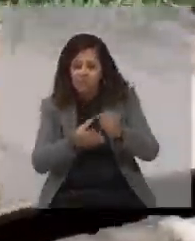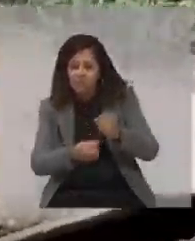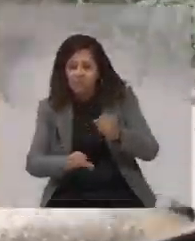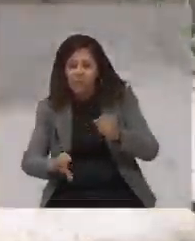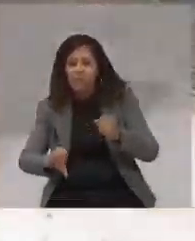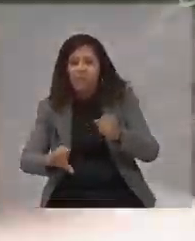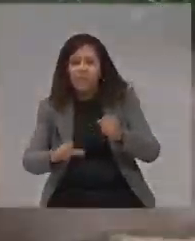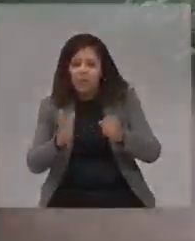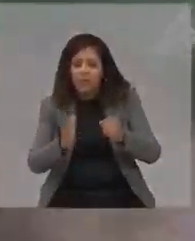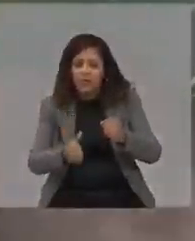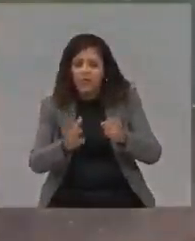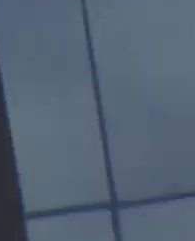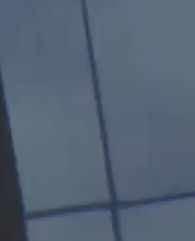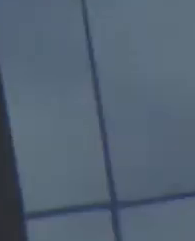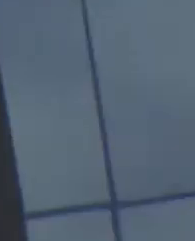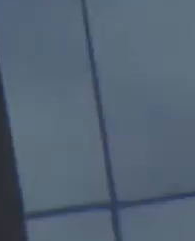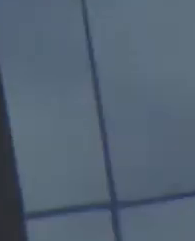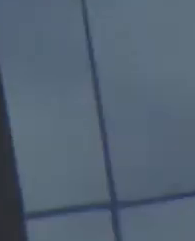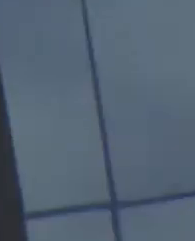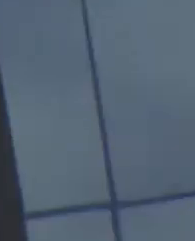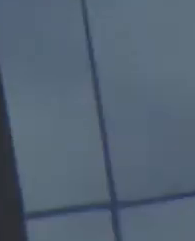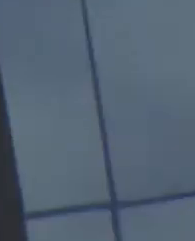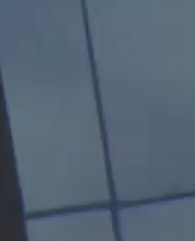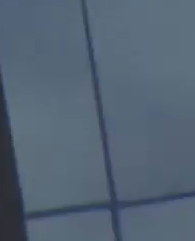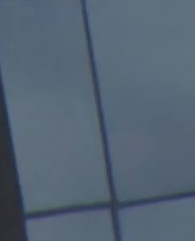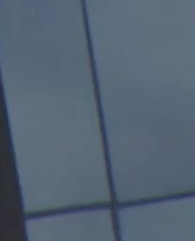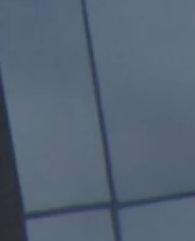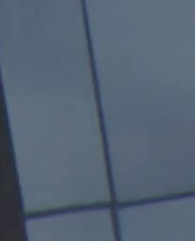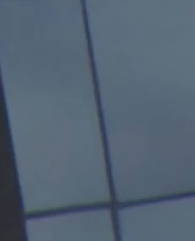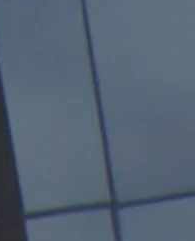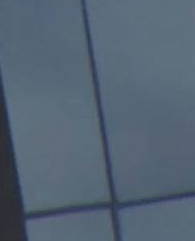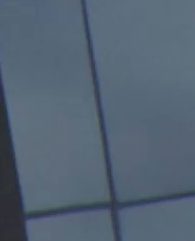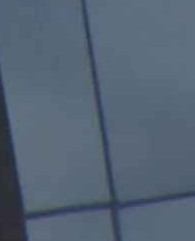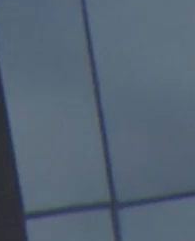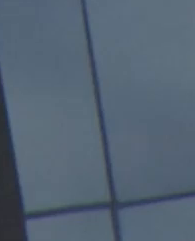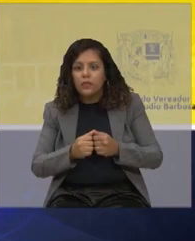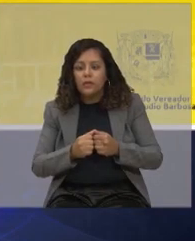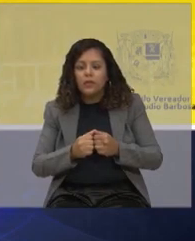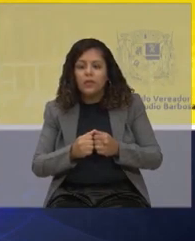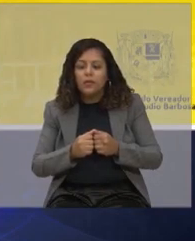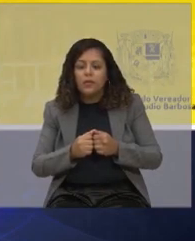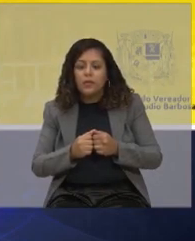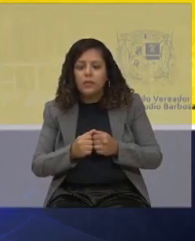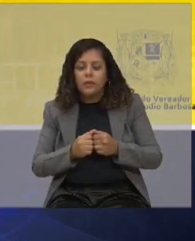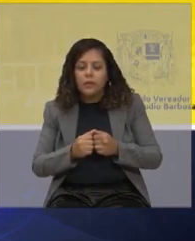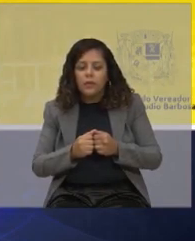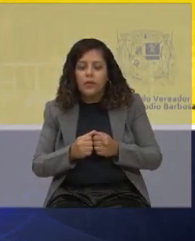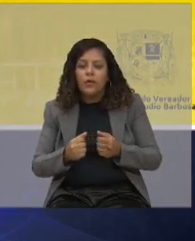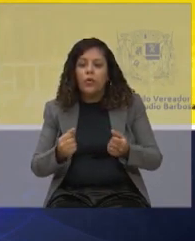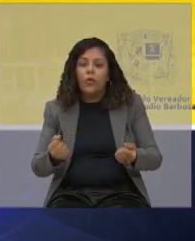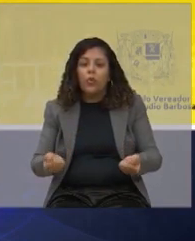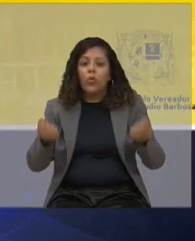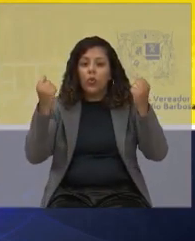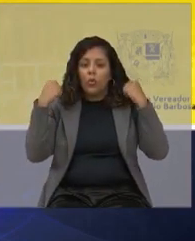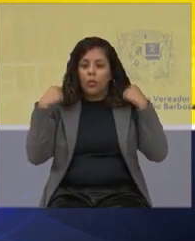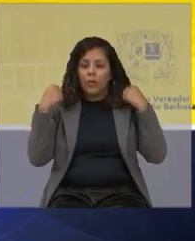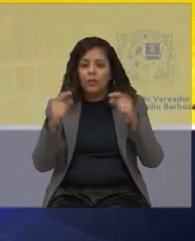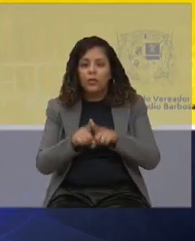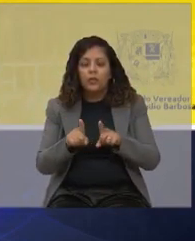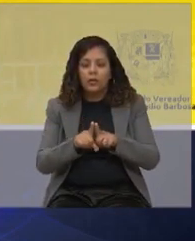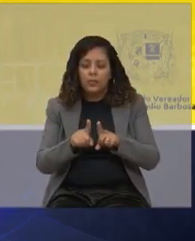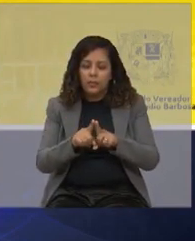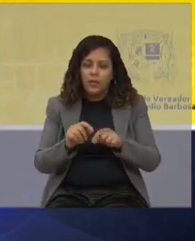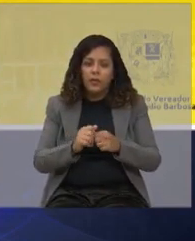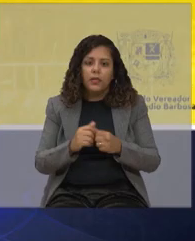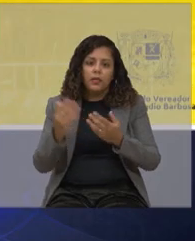zona leste de São José dos Campos também no pinga-fogo o vereador Dr e comentou a visita que fez ao fundo